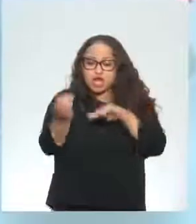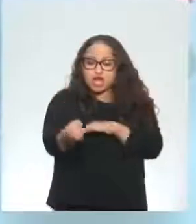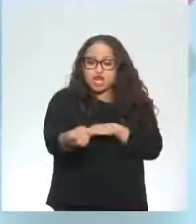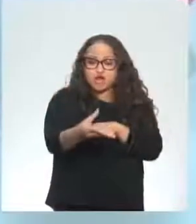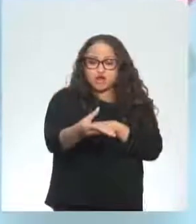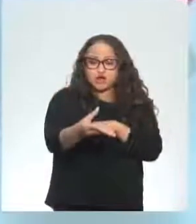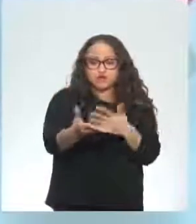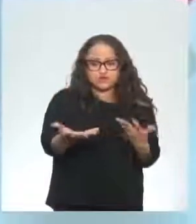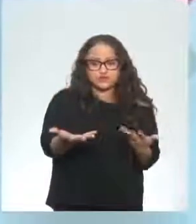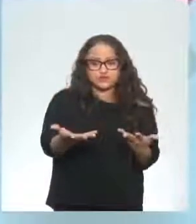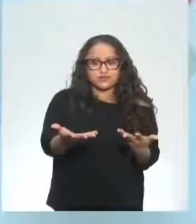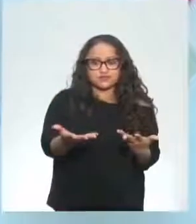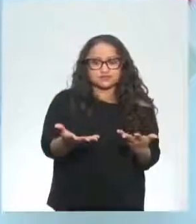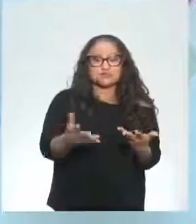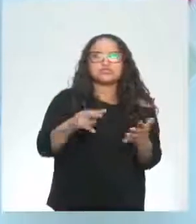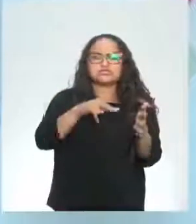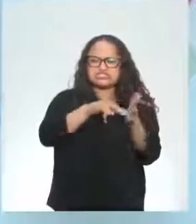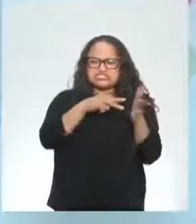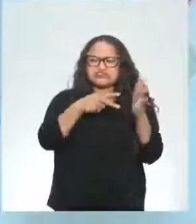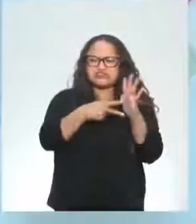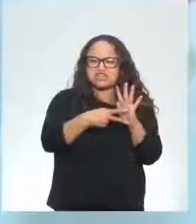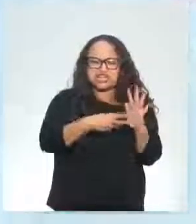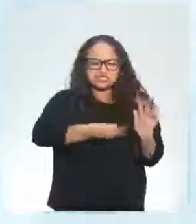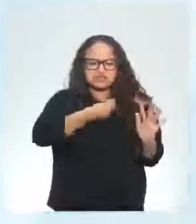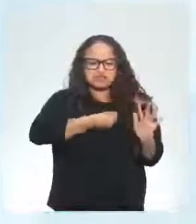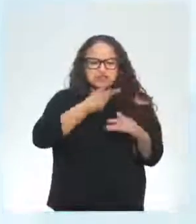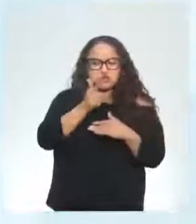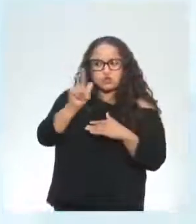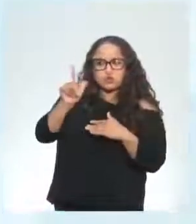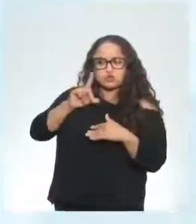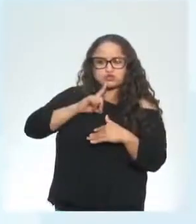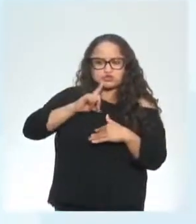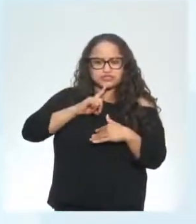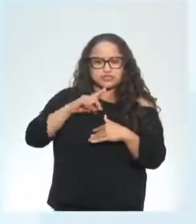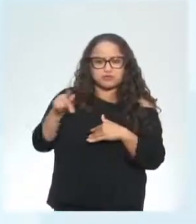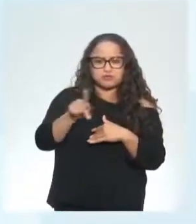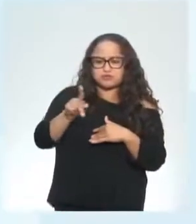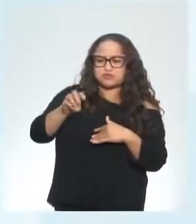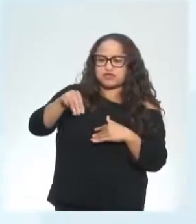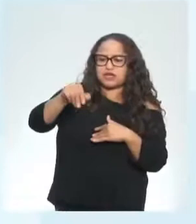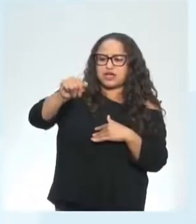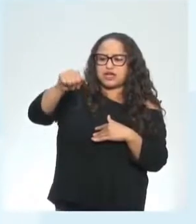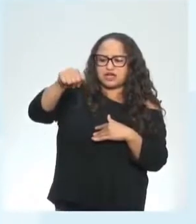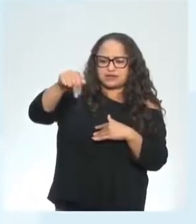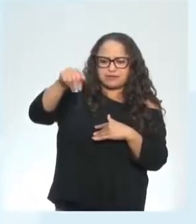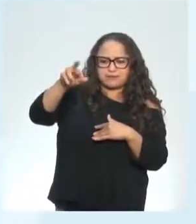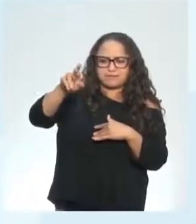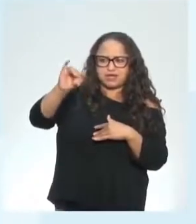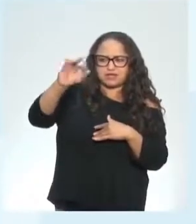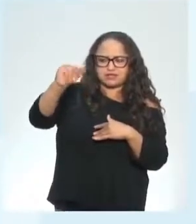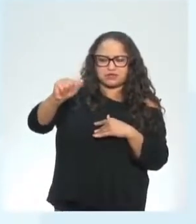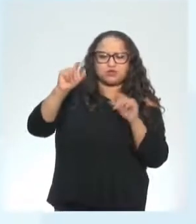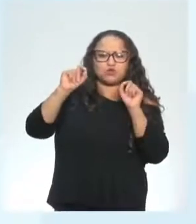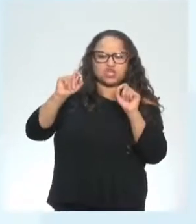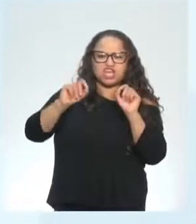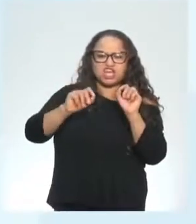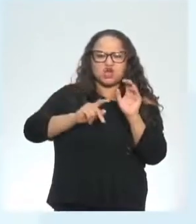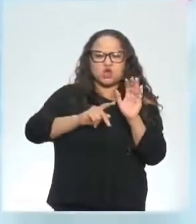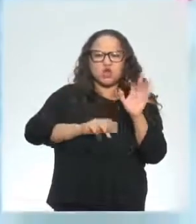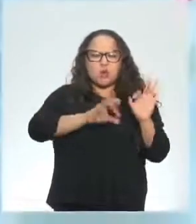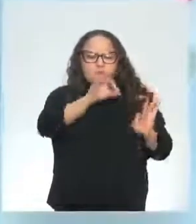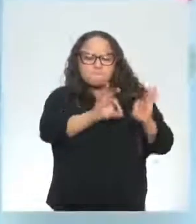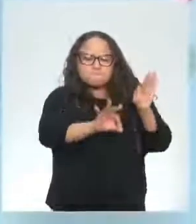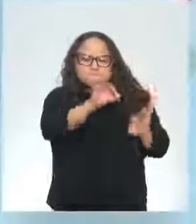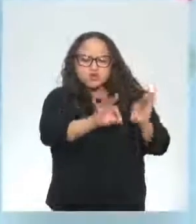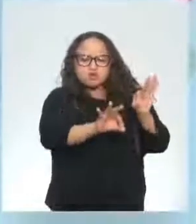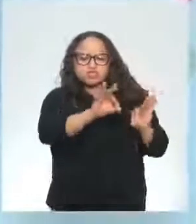obra significativa, ok? Professora Ana Maria citou a execução de um projeto, ou seja, o